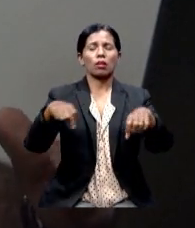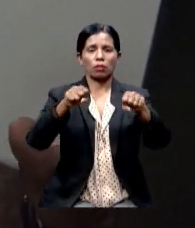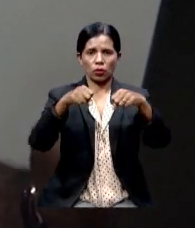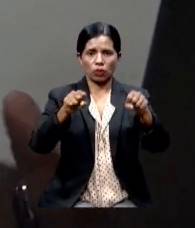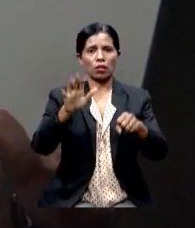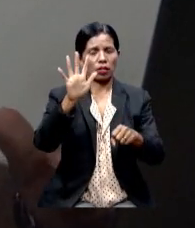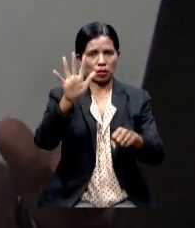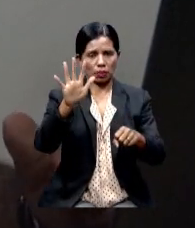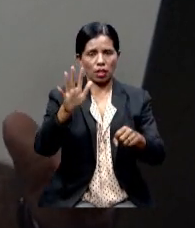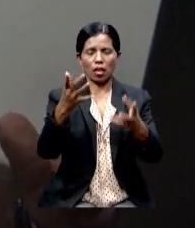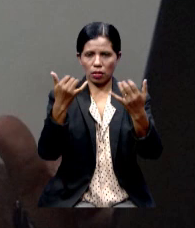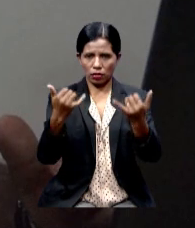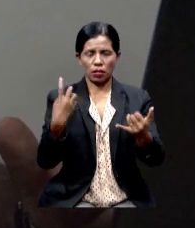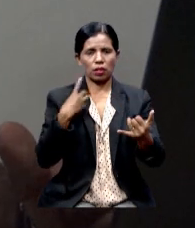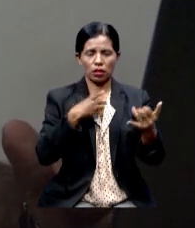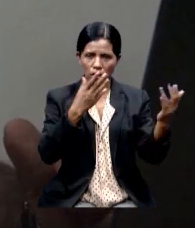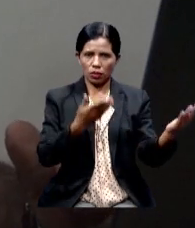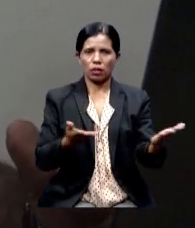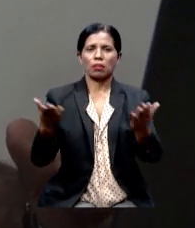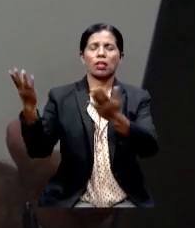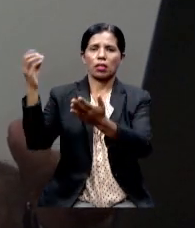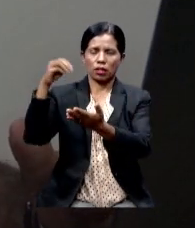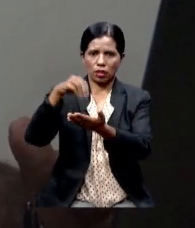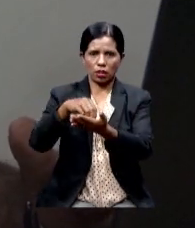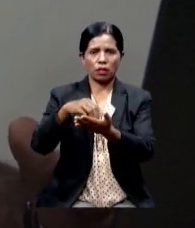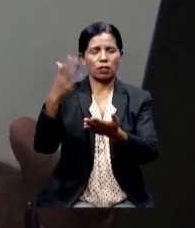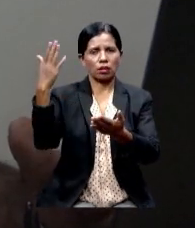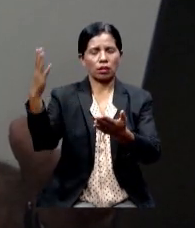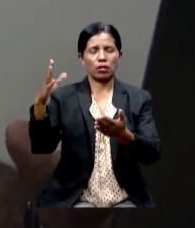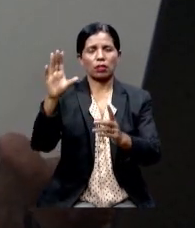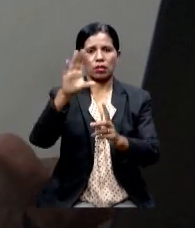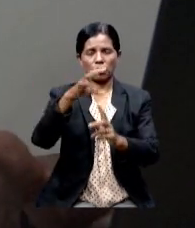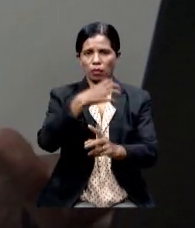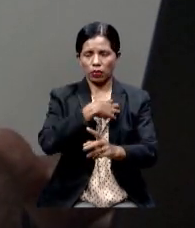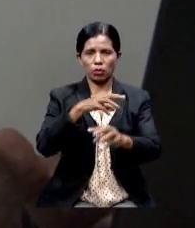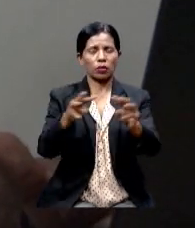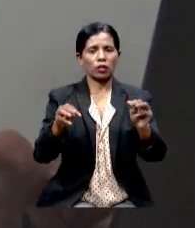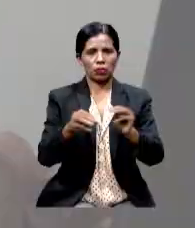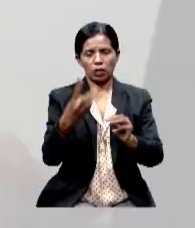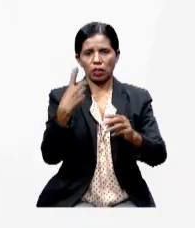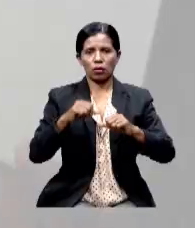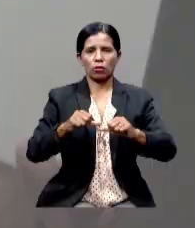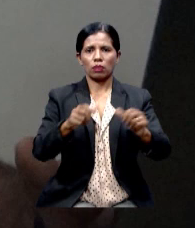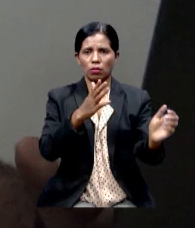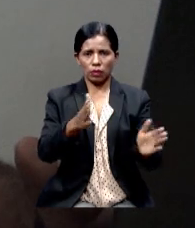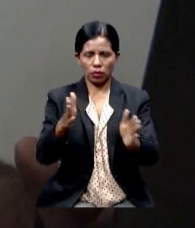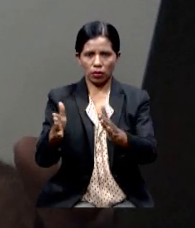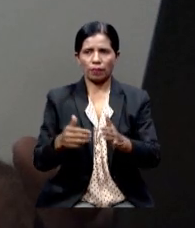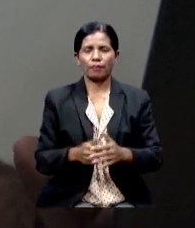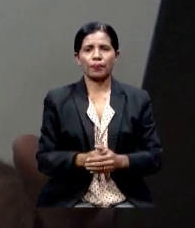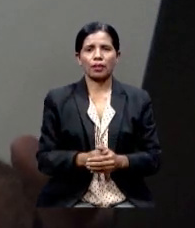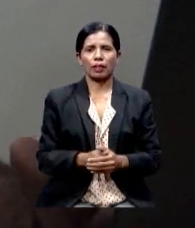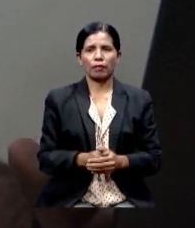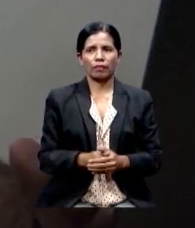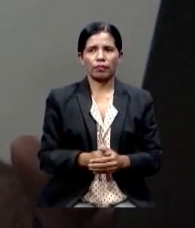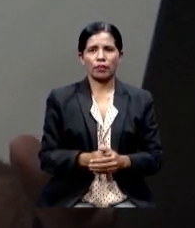Lima, de bem uma hora se nadau, que talvez metau e a comando município para ita ori continuação do processo. Suspeito